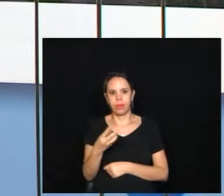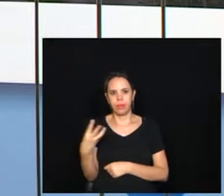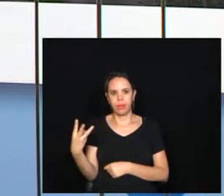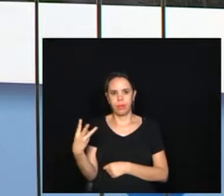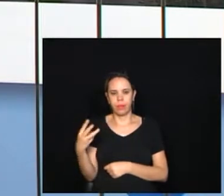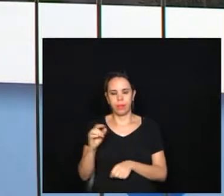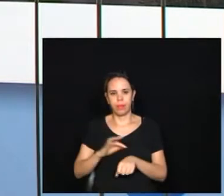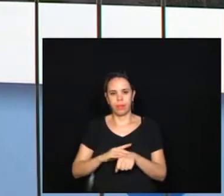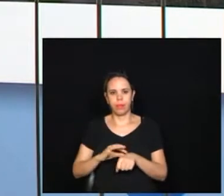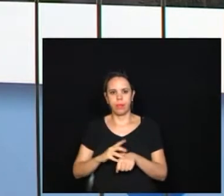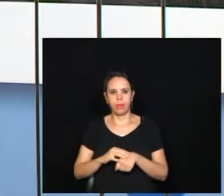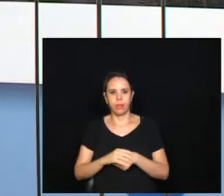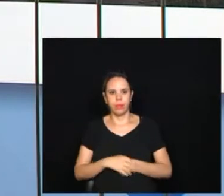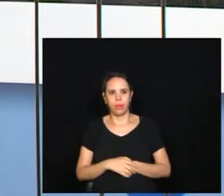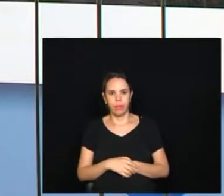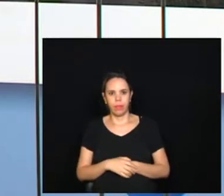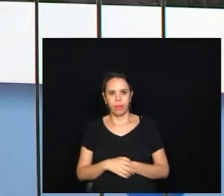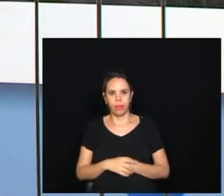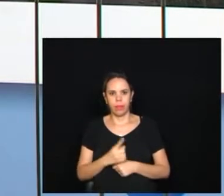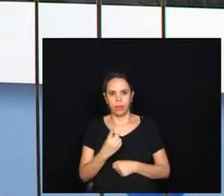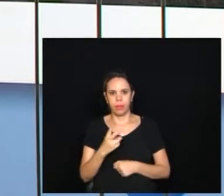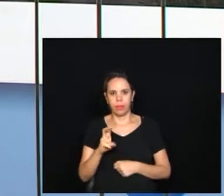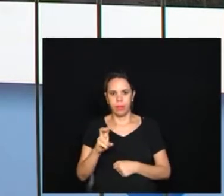4.369.743 casos da doença, com